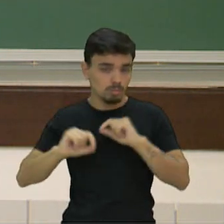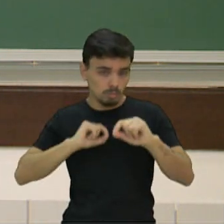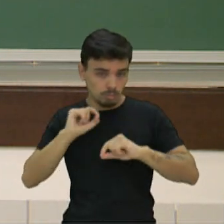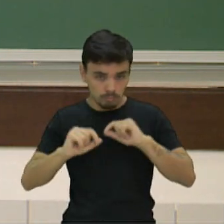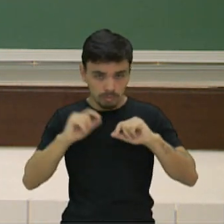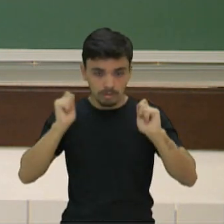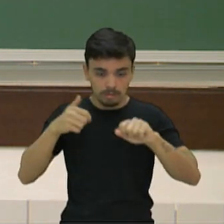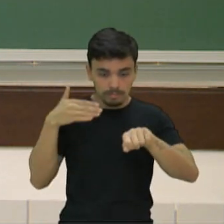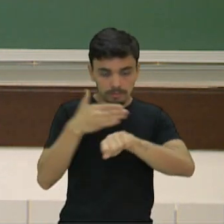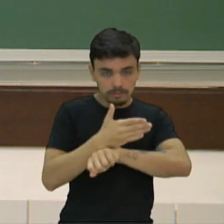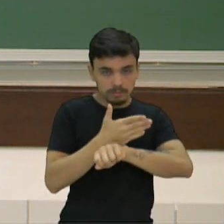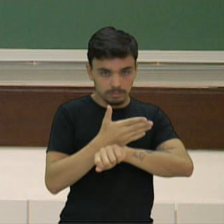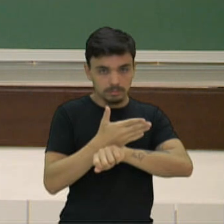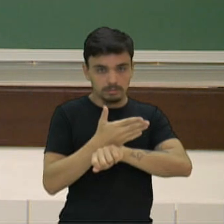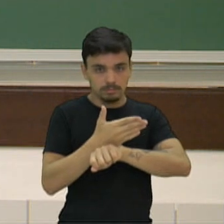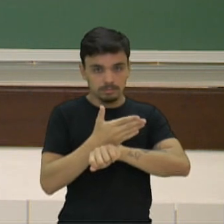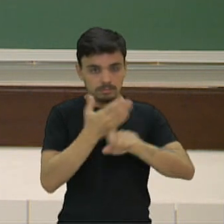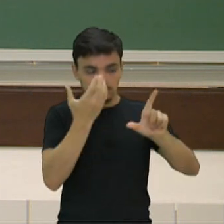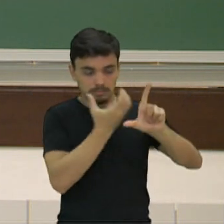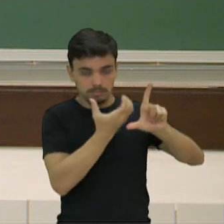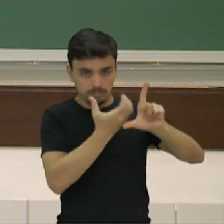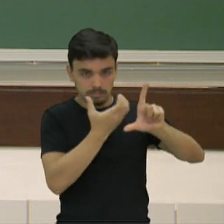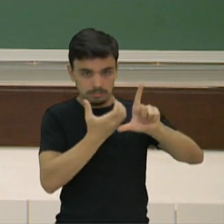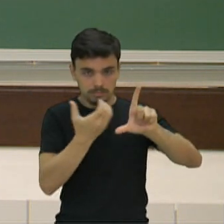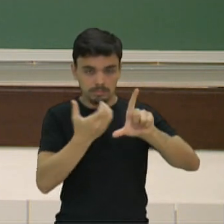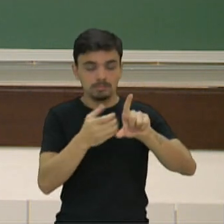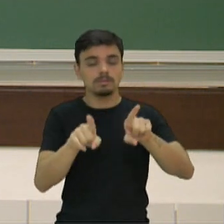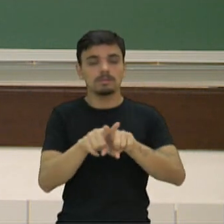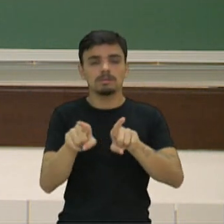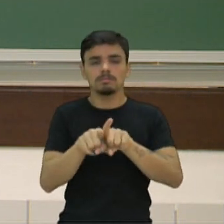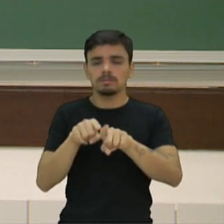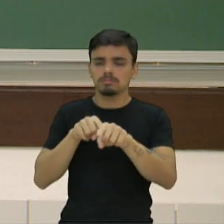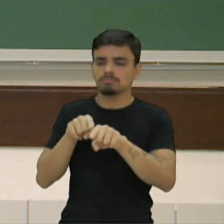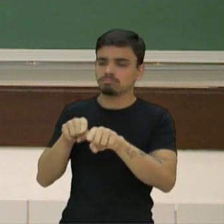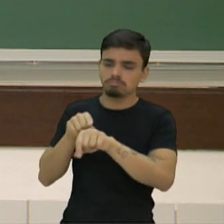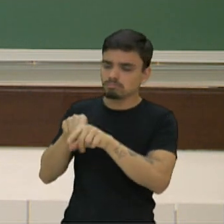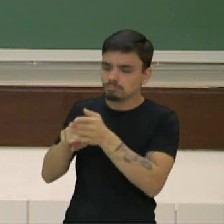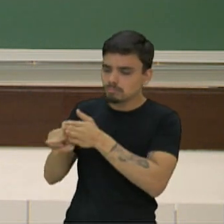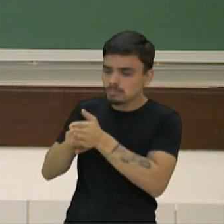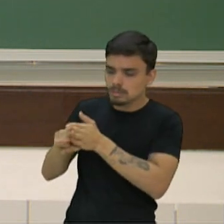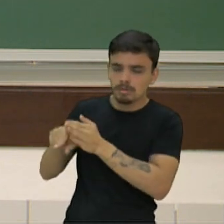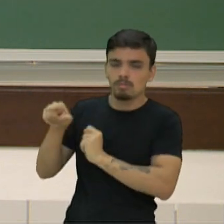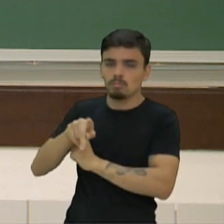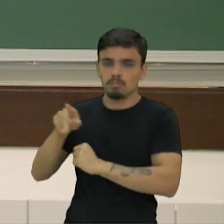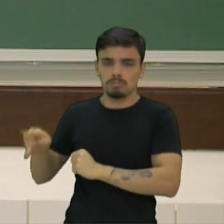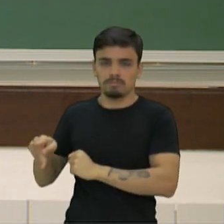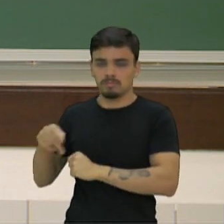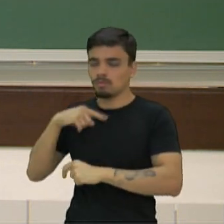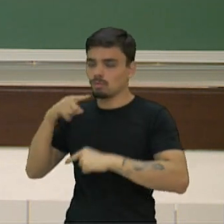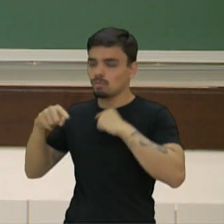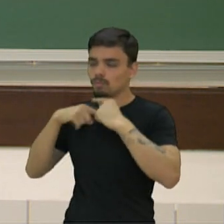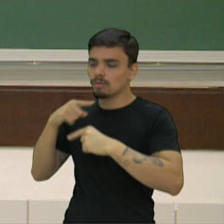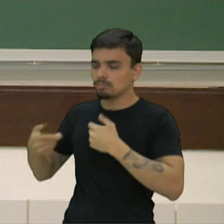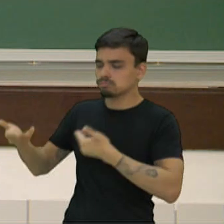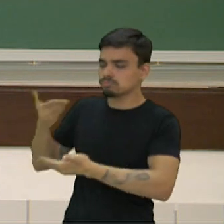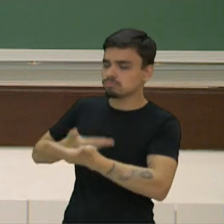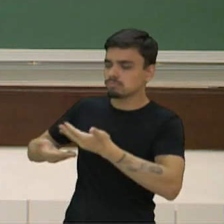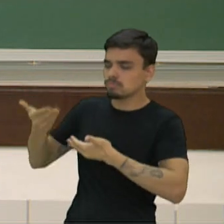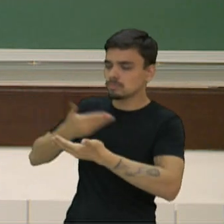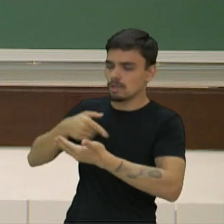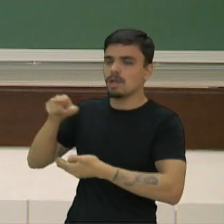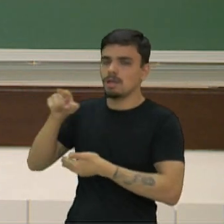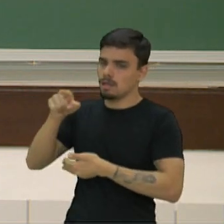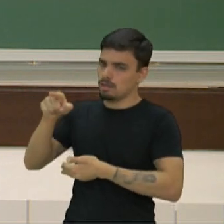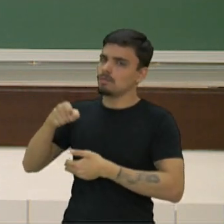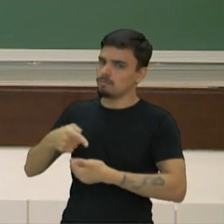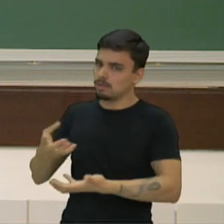pode acessar a plataforma do Google Classroom, procurar o seu professor, tirar as dúvidas com ele, perguntar, ele vai ter um enorme prazer em